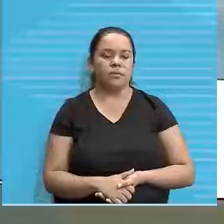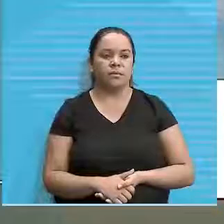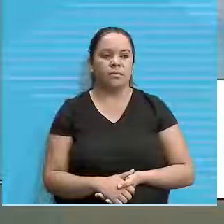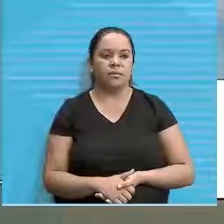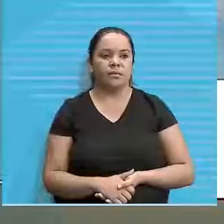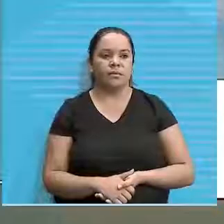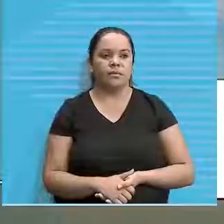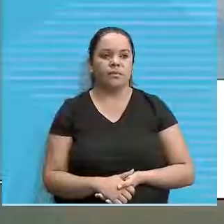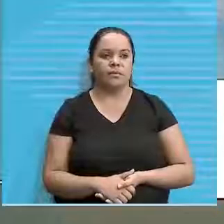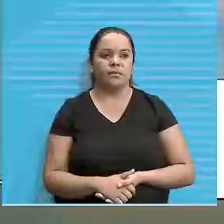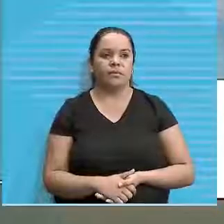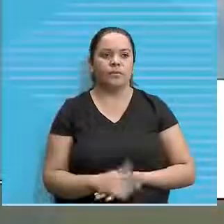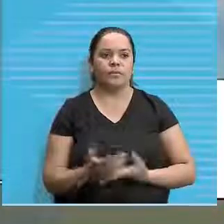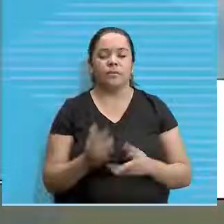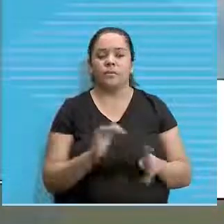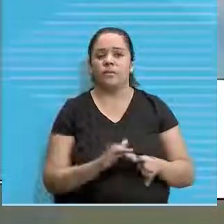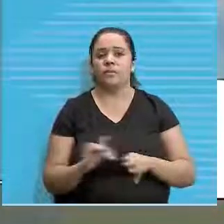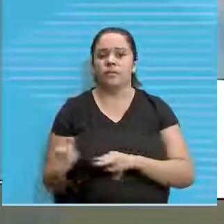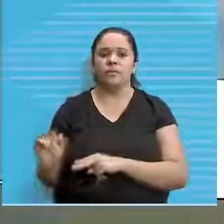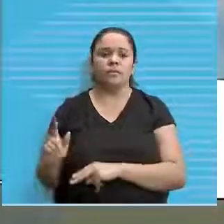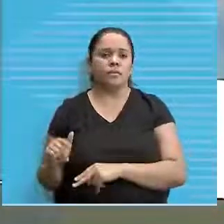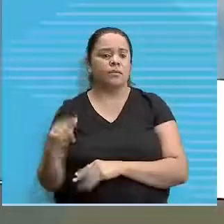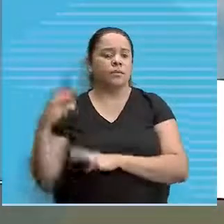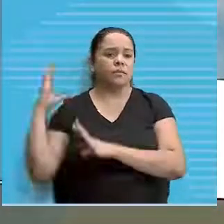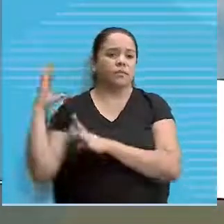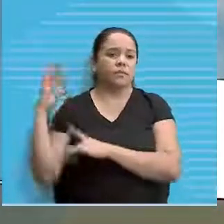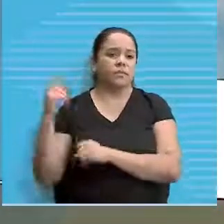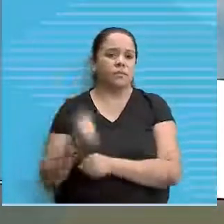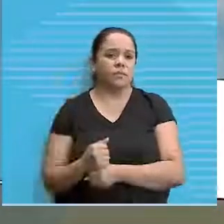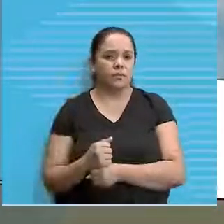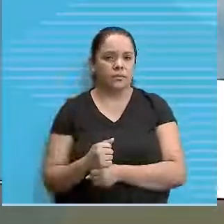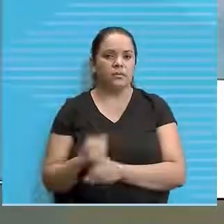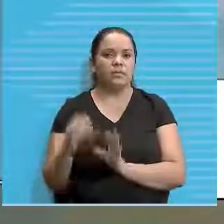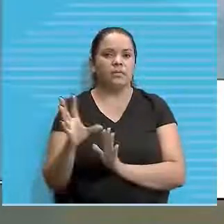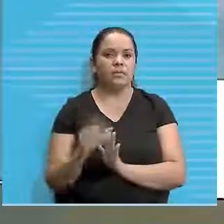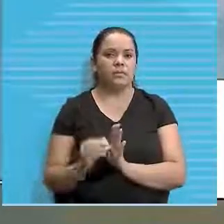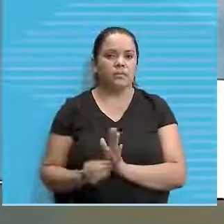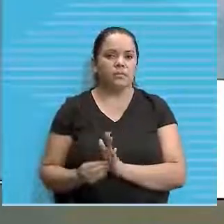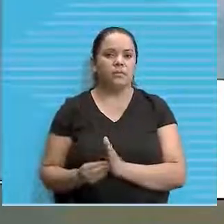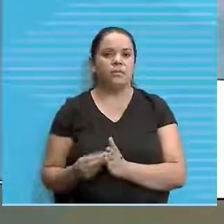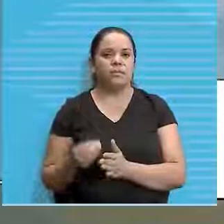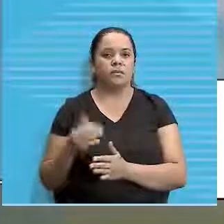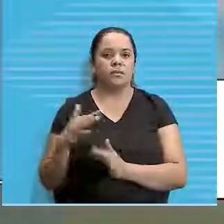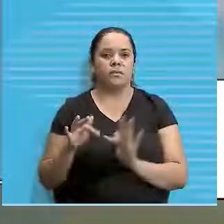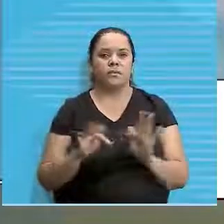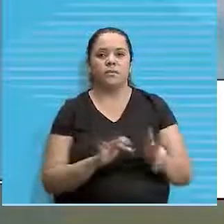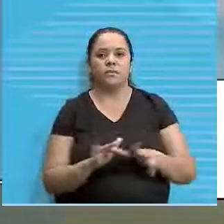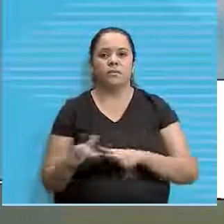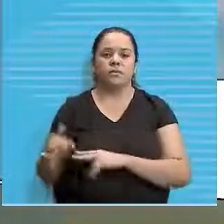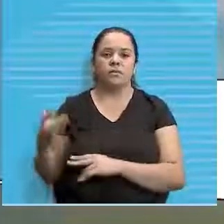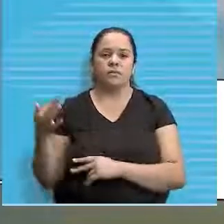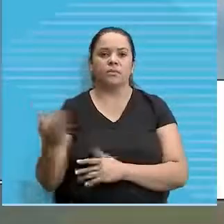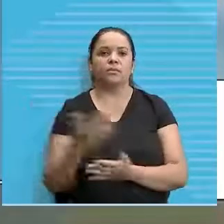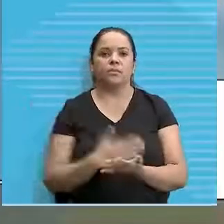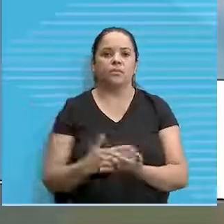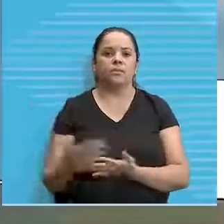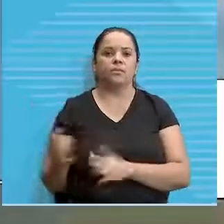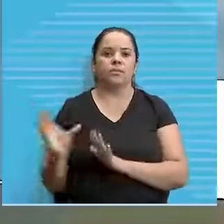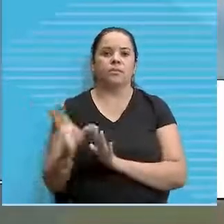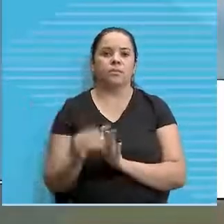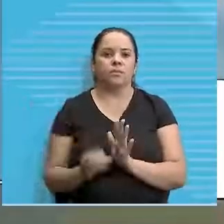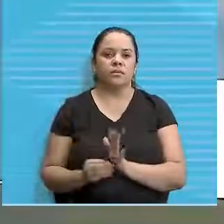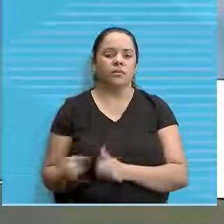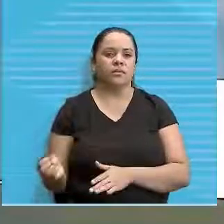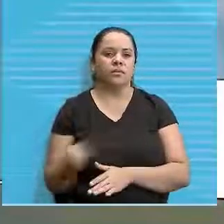essa semana aqui, a gente vai revisar esses conteúdos e na próxima semana a gente vai iniciar conteúdo novo, tá bom? Então,